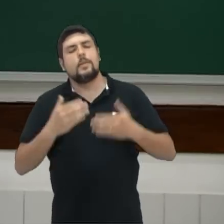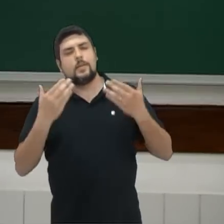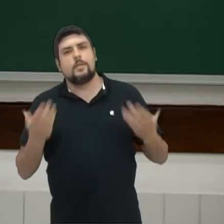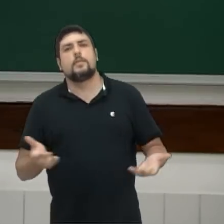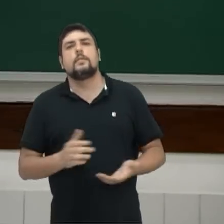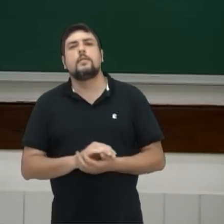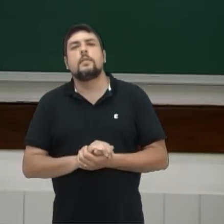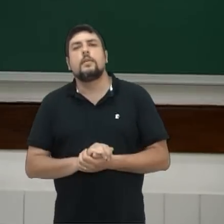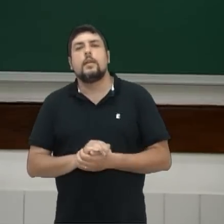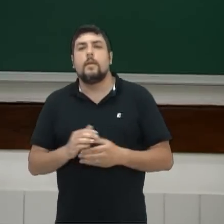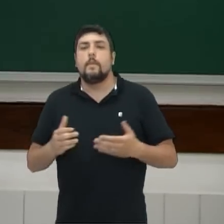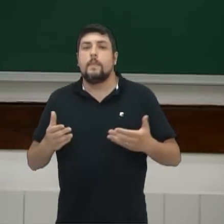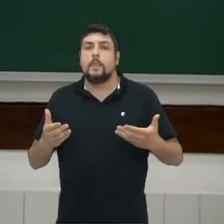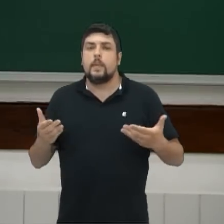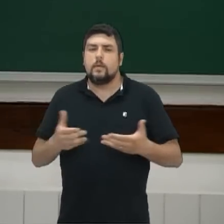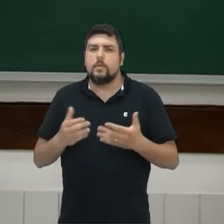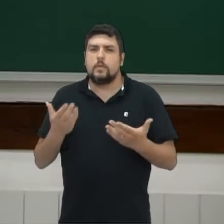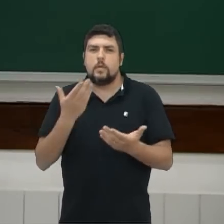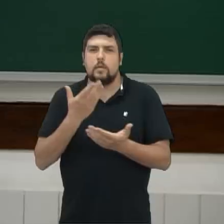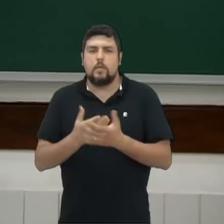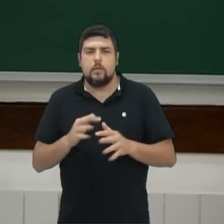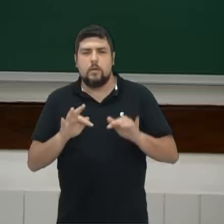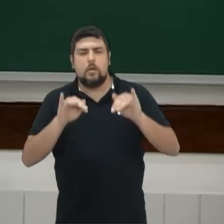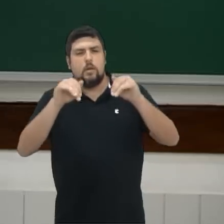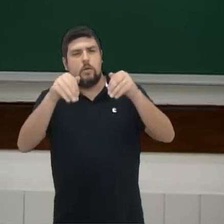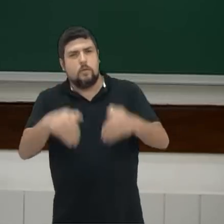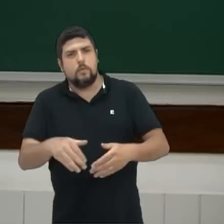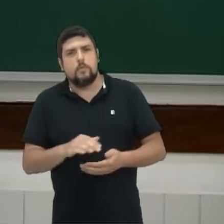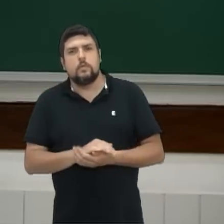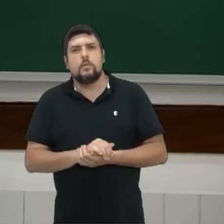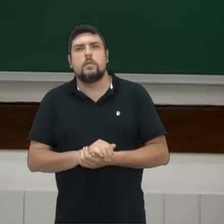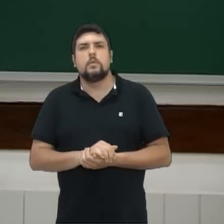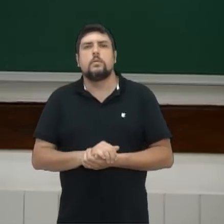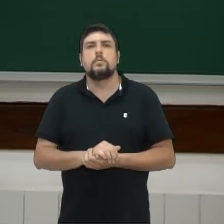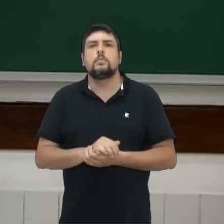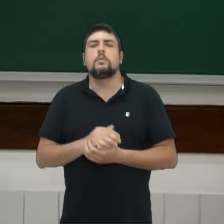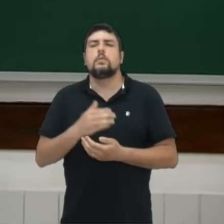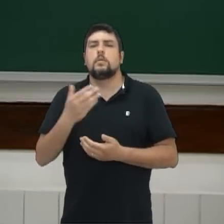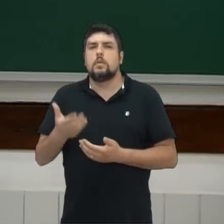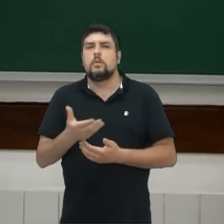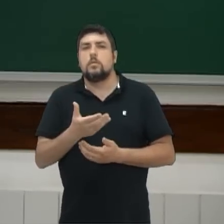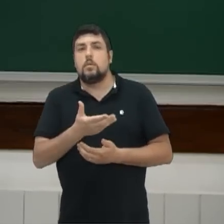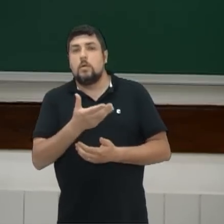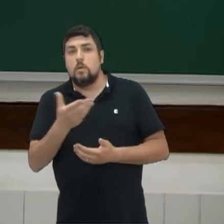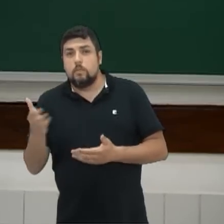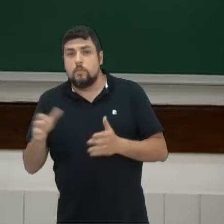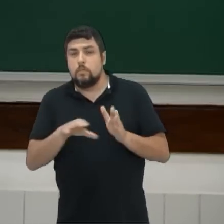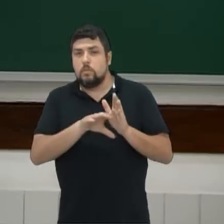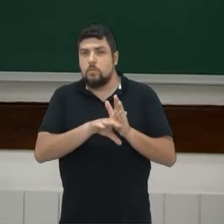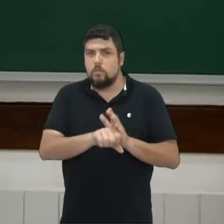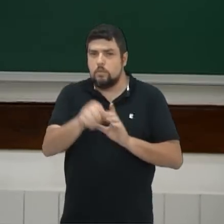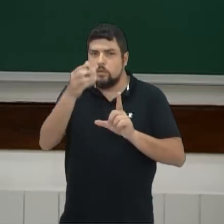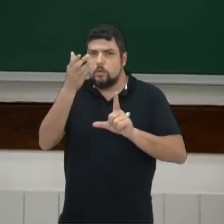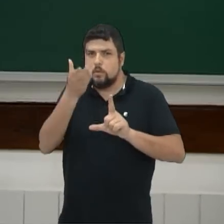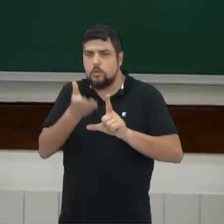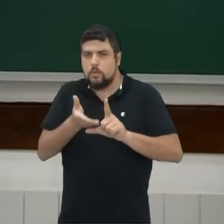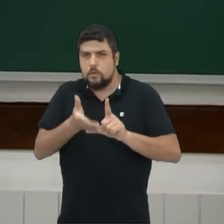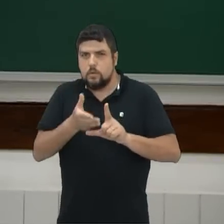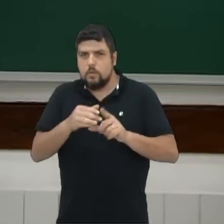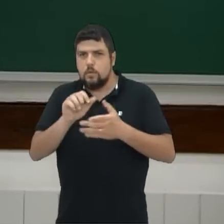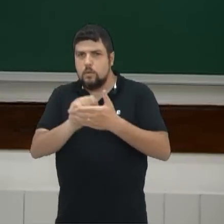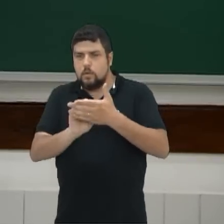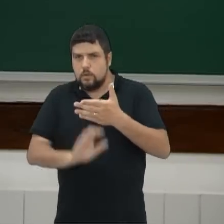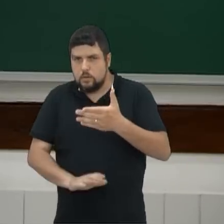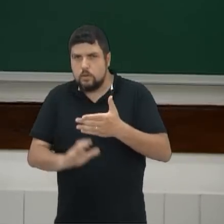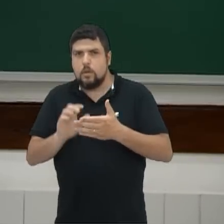foi a nossa aula de hoje, senhores. Quero lembrar, reforçar para vocês, peguem as atividades do Classroom, realizem todas elas,